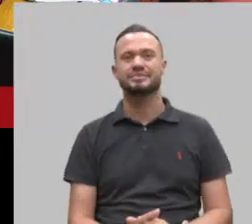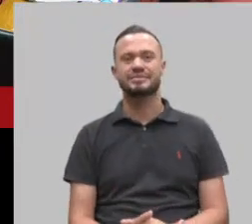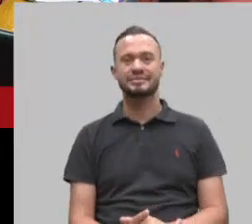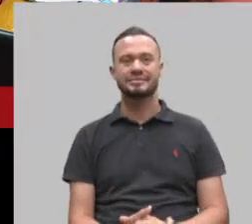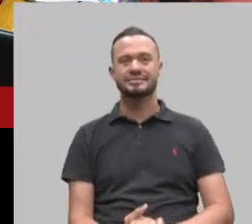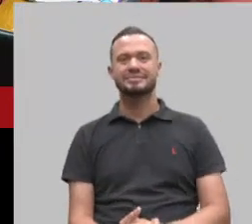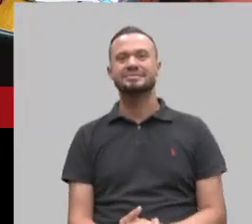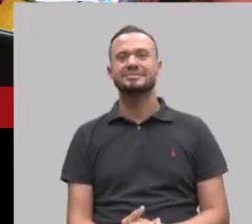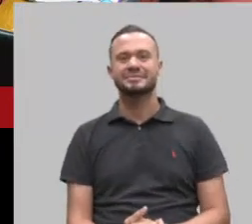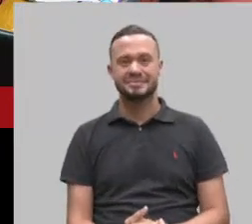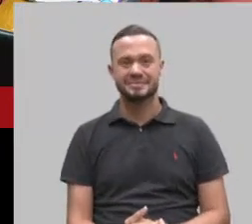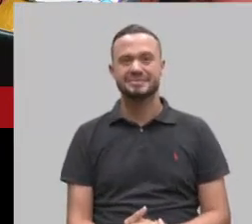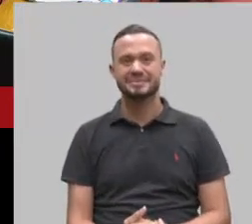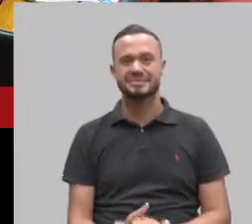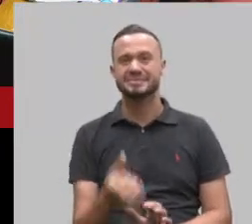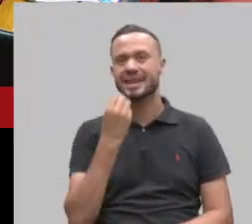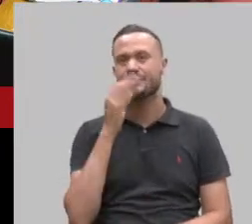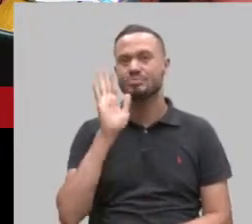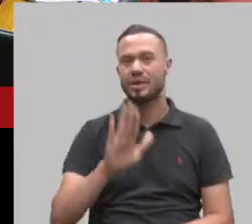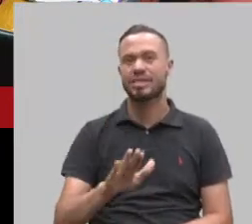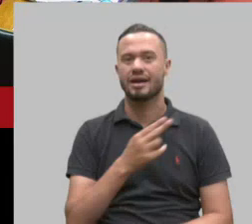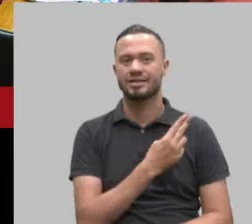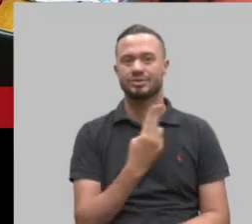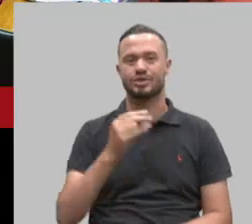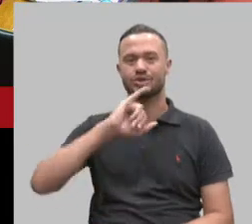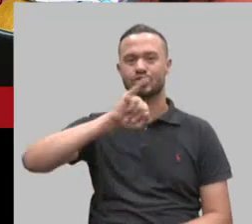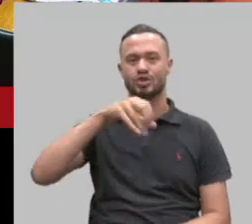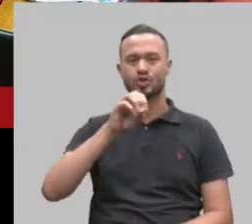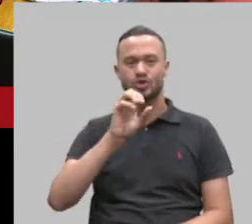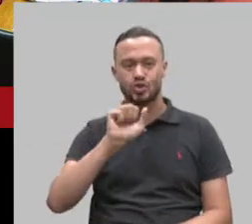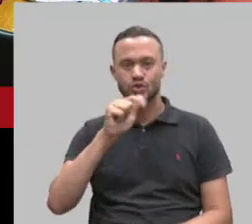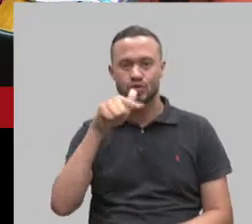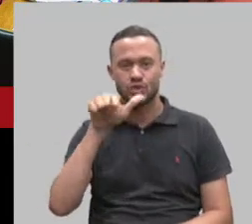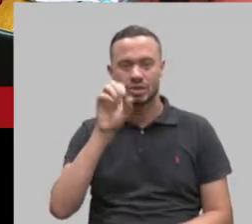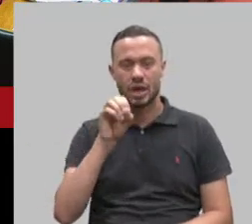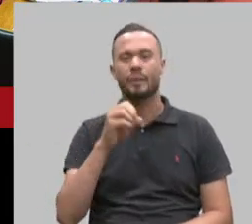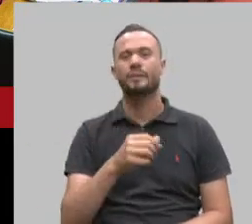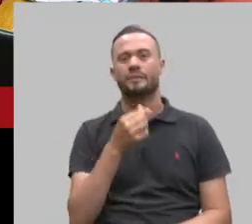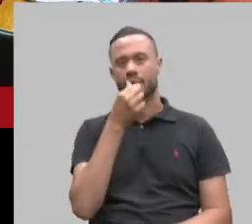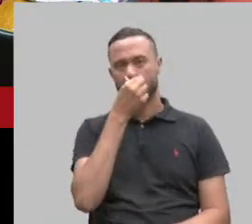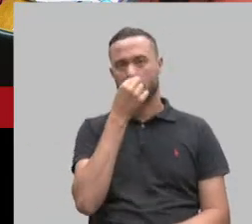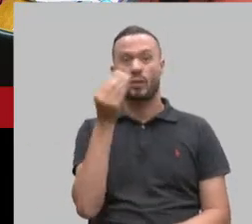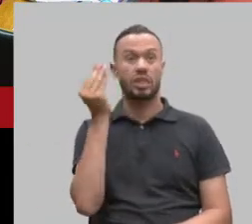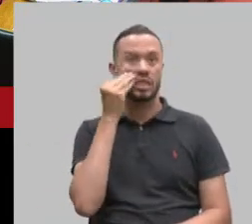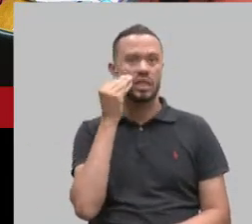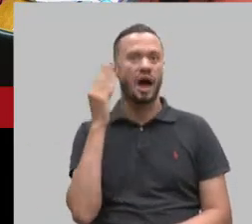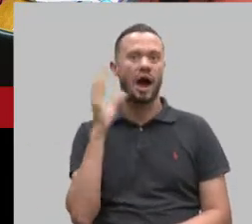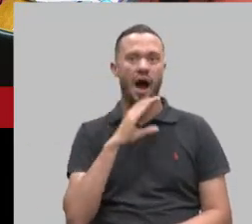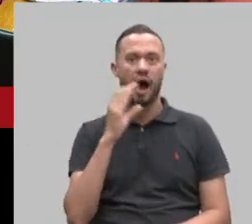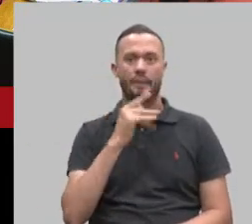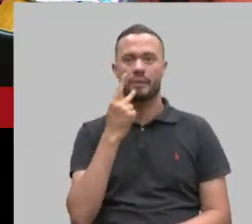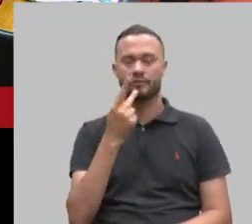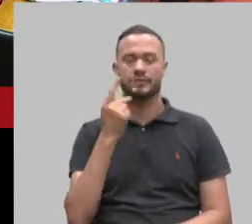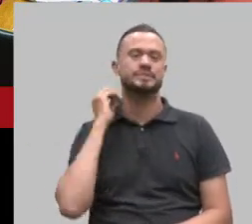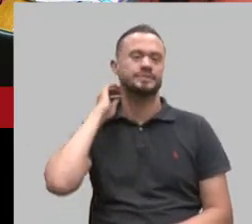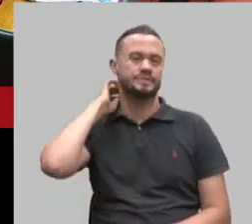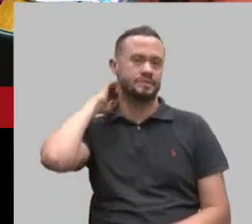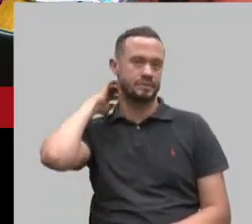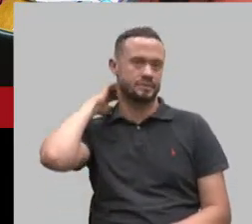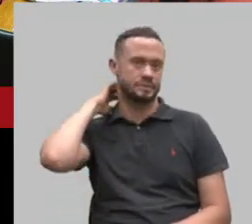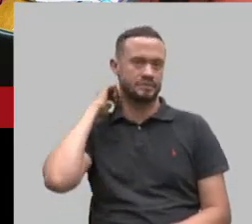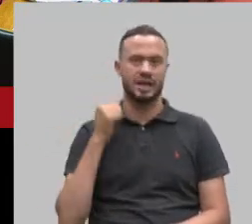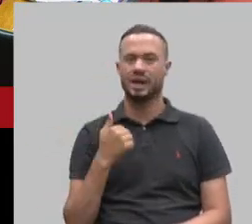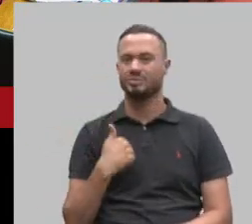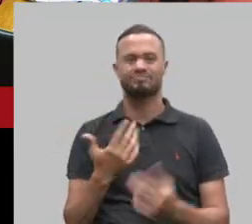Joaquim Boa tarde eu sou João Vitor Rocha sou de Leopoldina eu vou tentar ser muito rápido e prático aqui eu sou contra essa